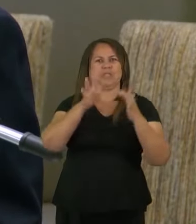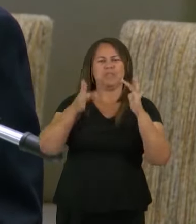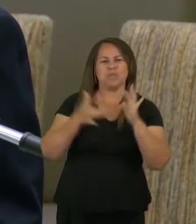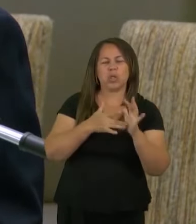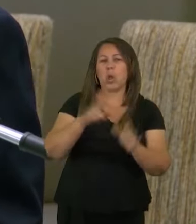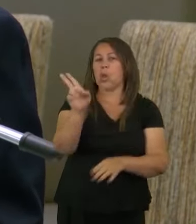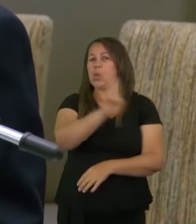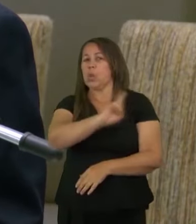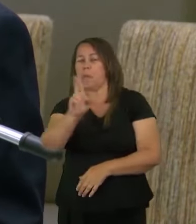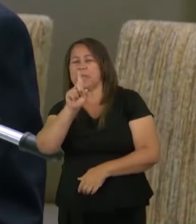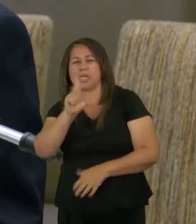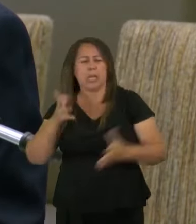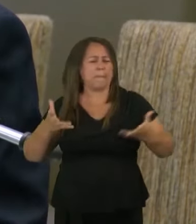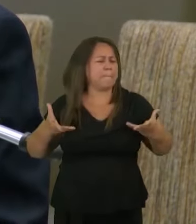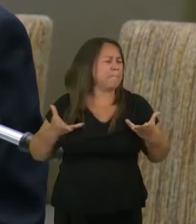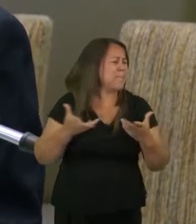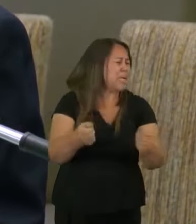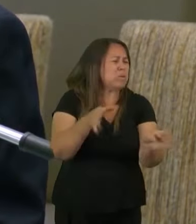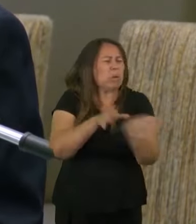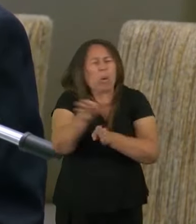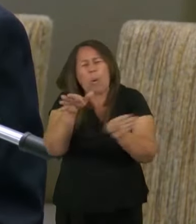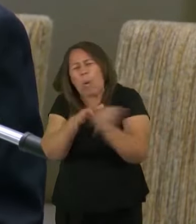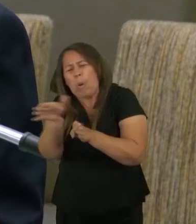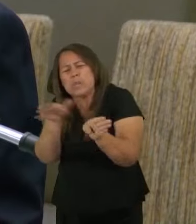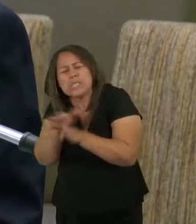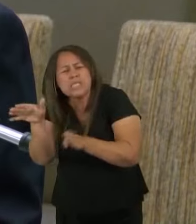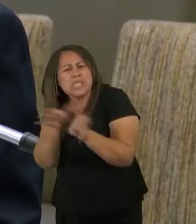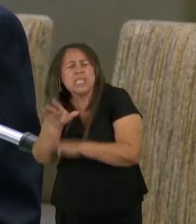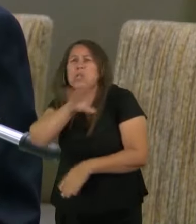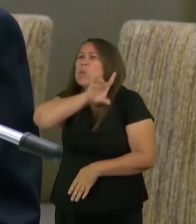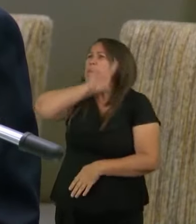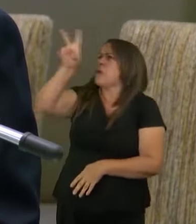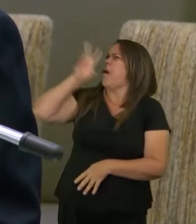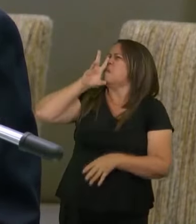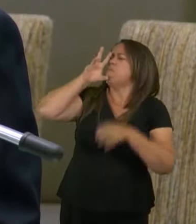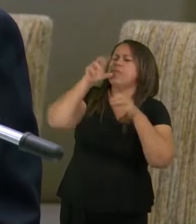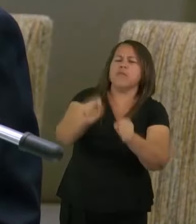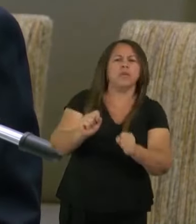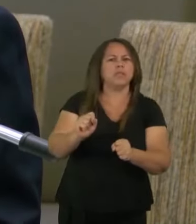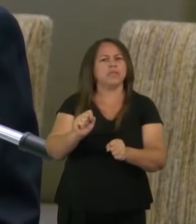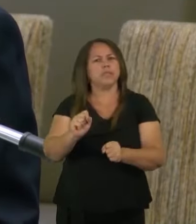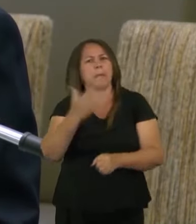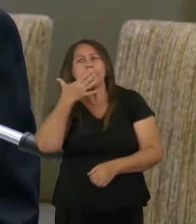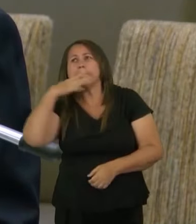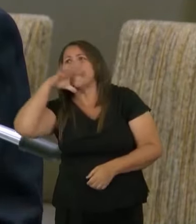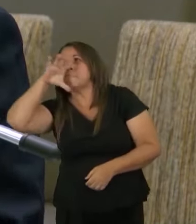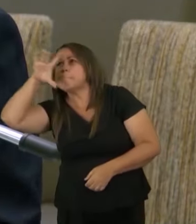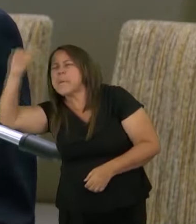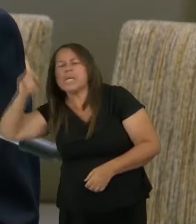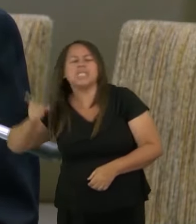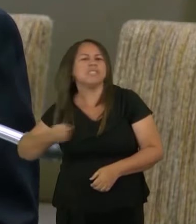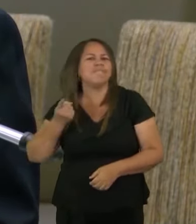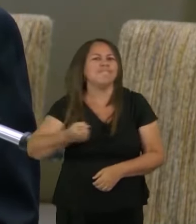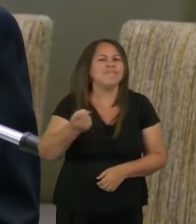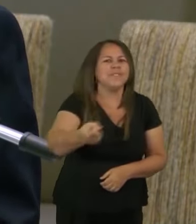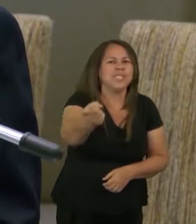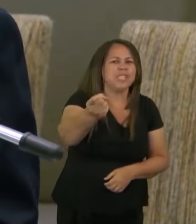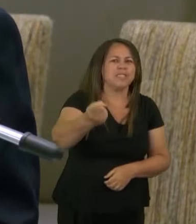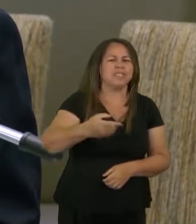seu nome será Maravilhoso Conselheiro, Deus Forte, Pai da